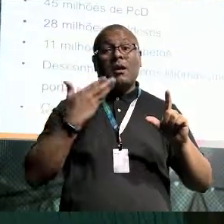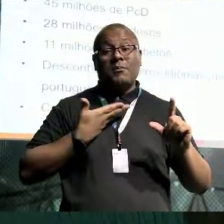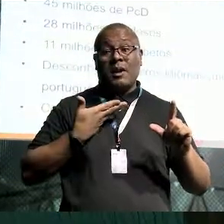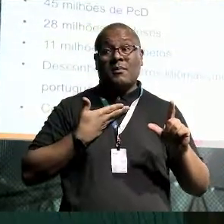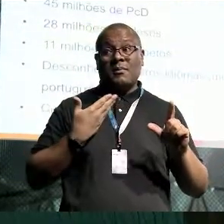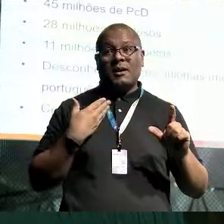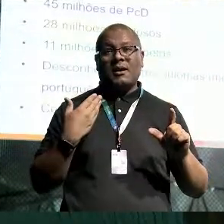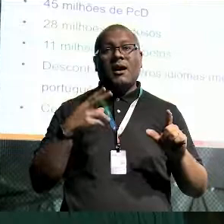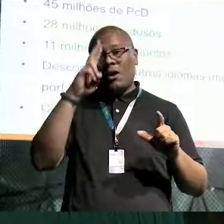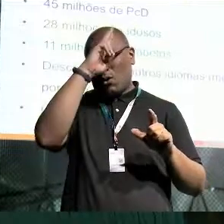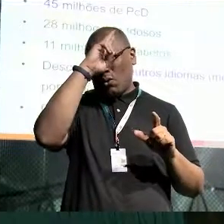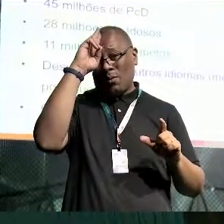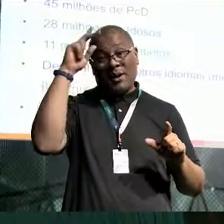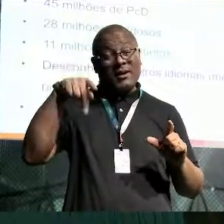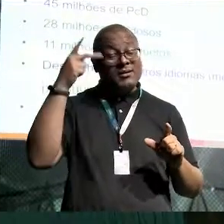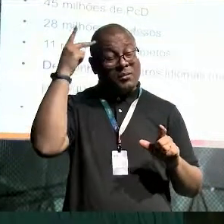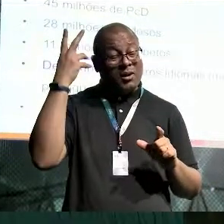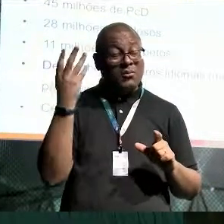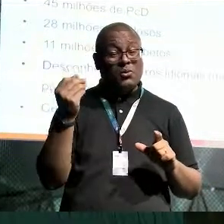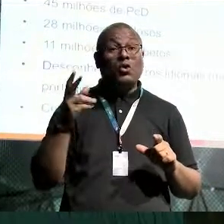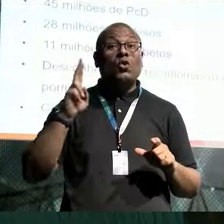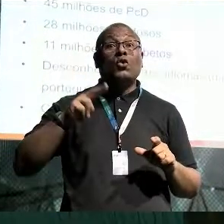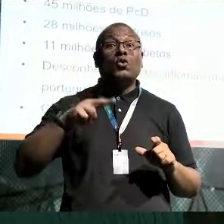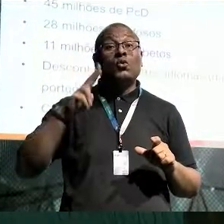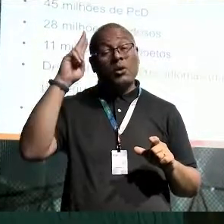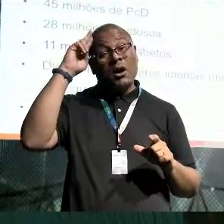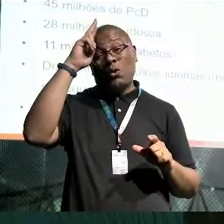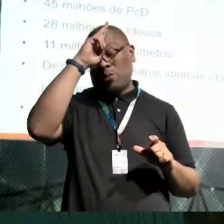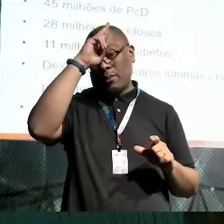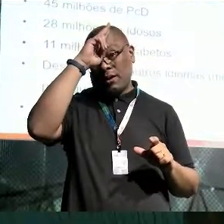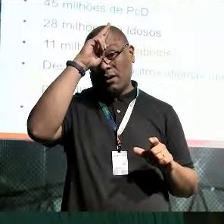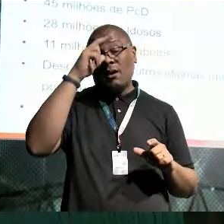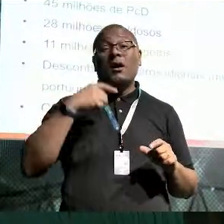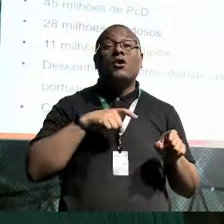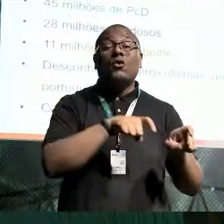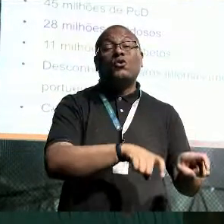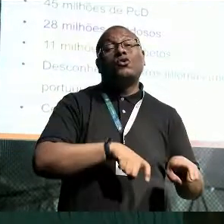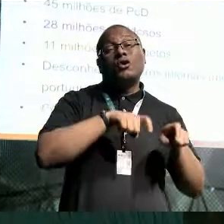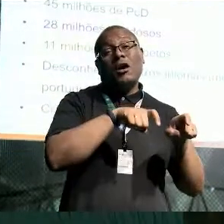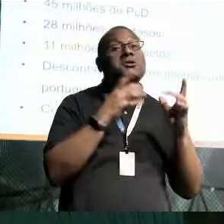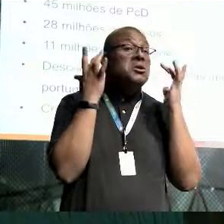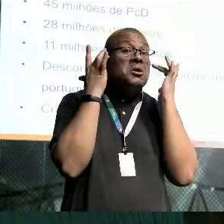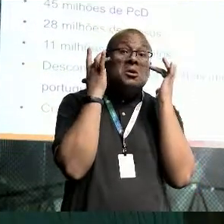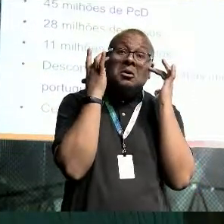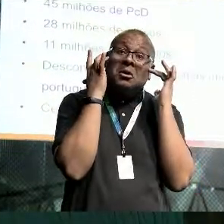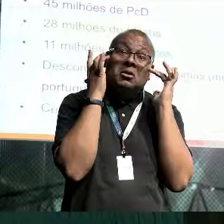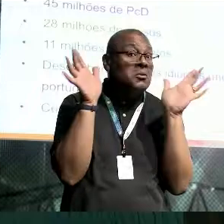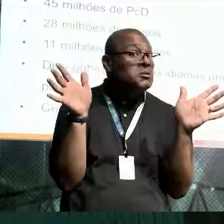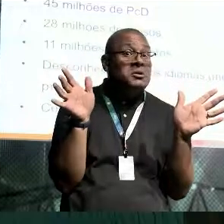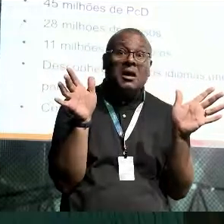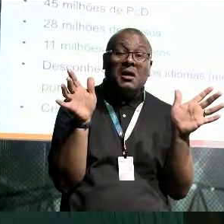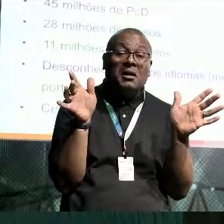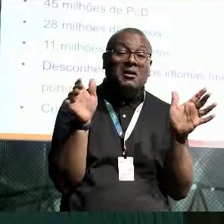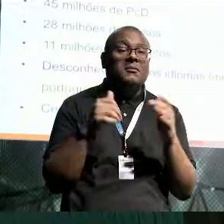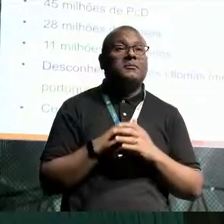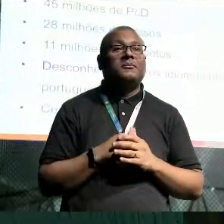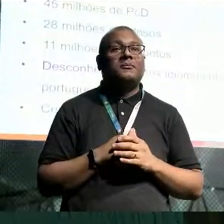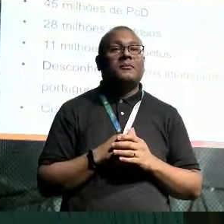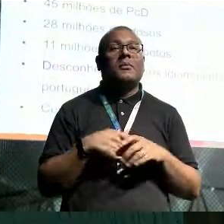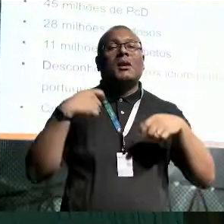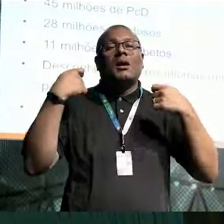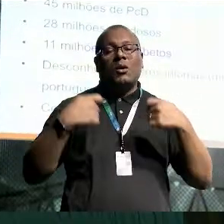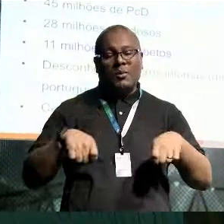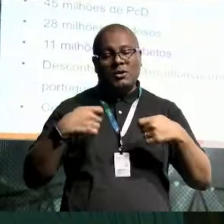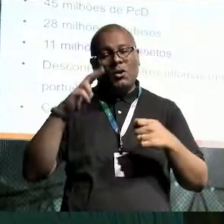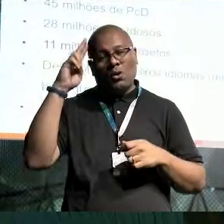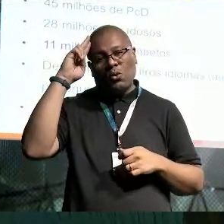pegamos um Uber para caramba aqui em São Paulo. Nunca tinha pego, gente. Sou da roça, não sei mexer com essas coisas, não. Enfim, a gente precisou